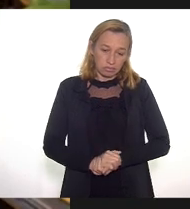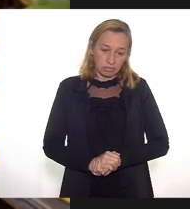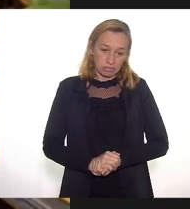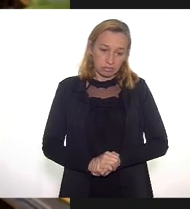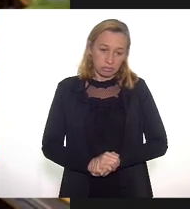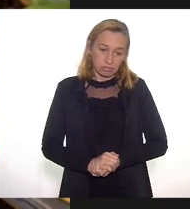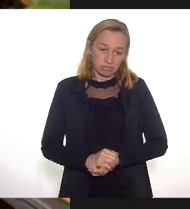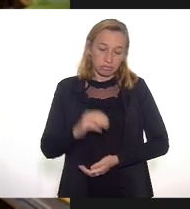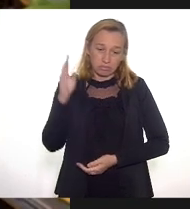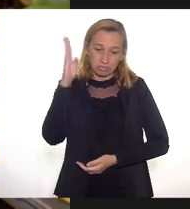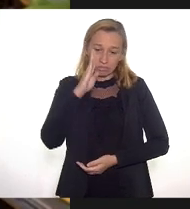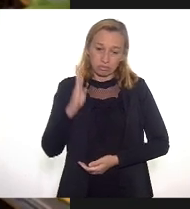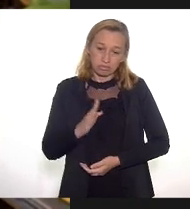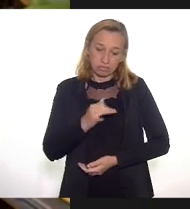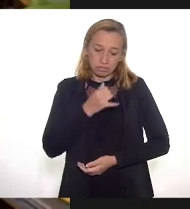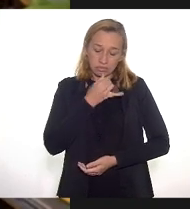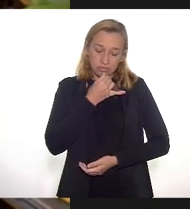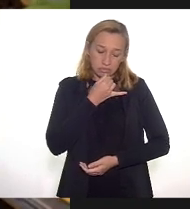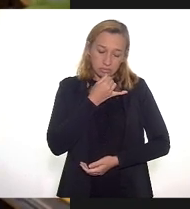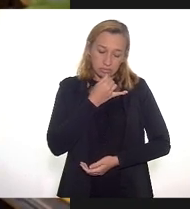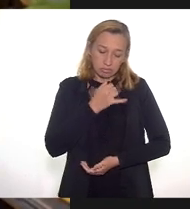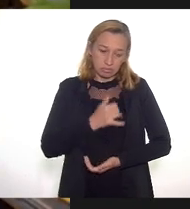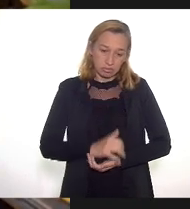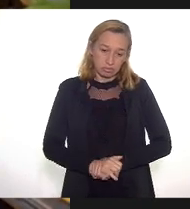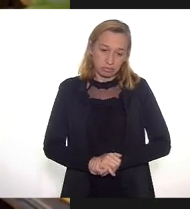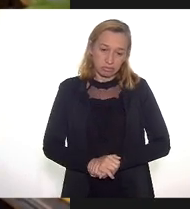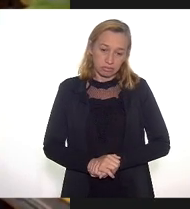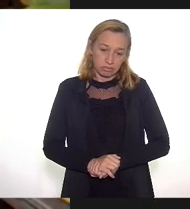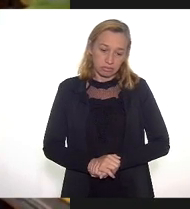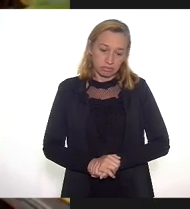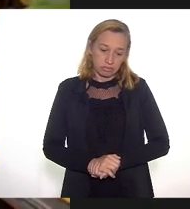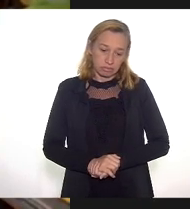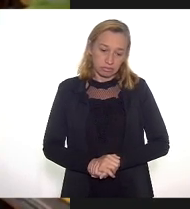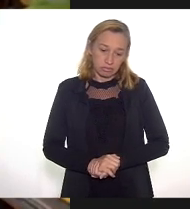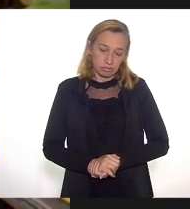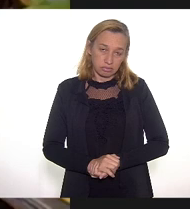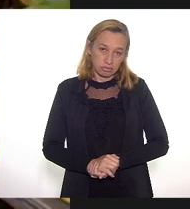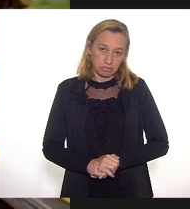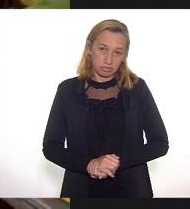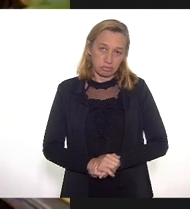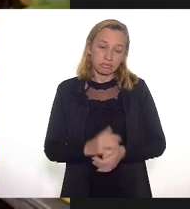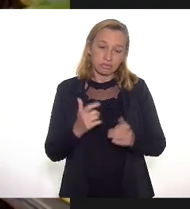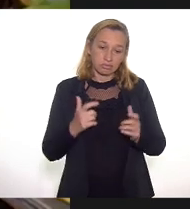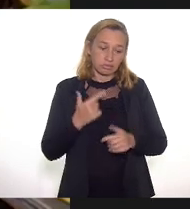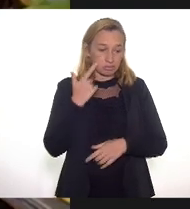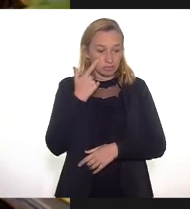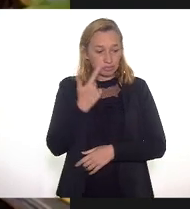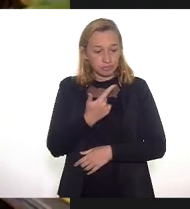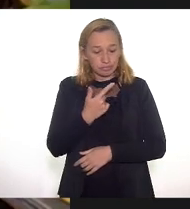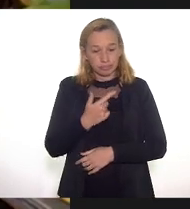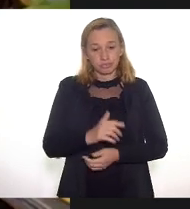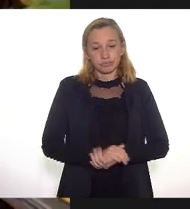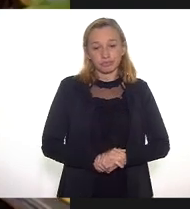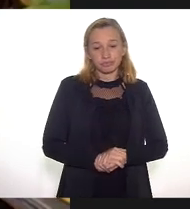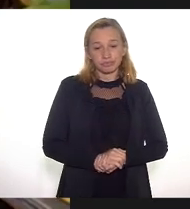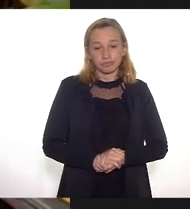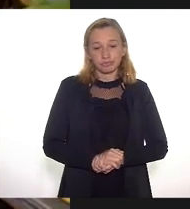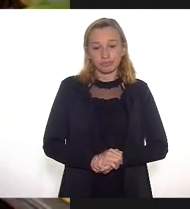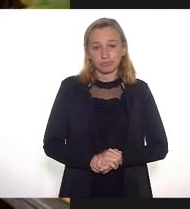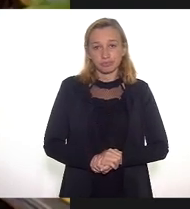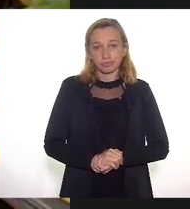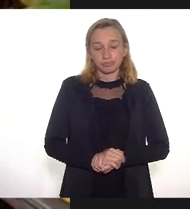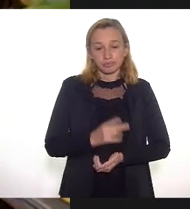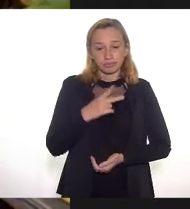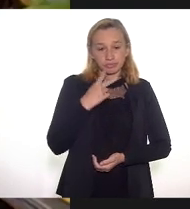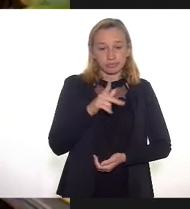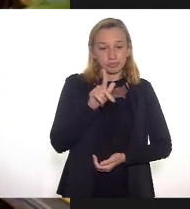um Brasil mais triste, com um Brasil onde se vê, e a fala do